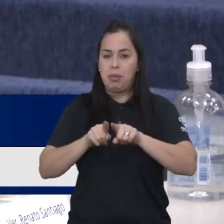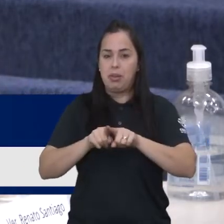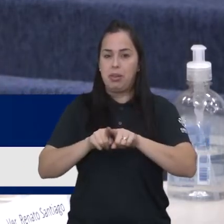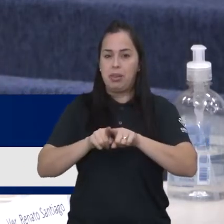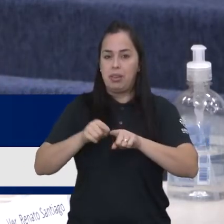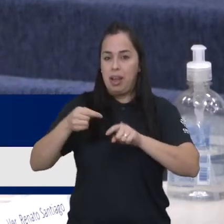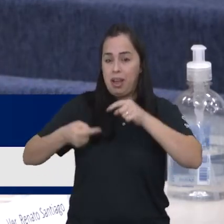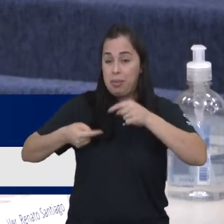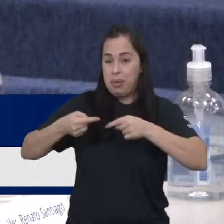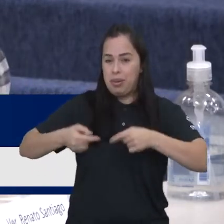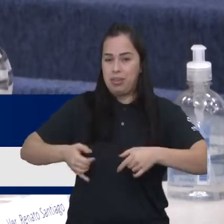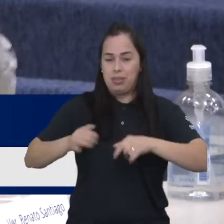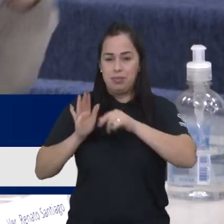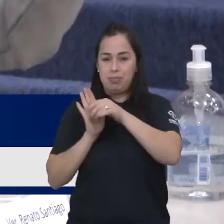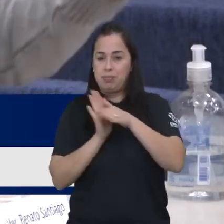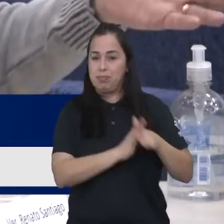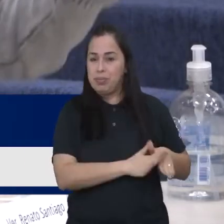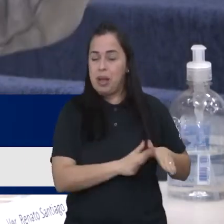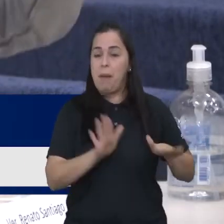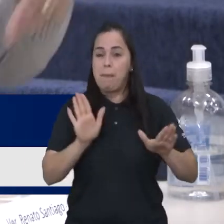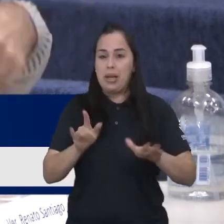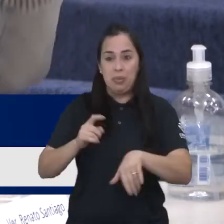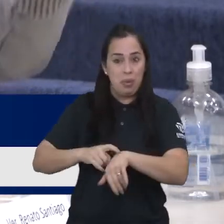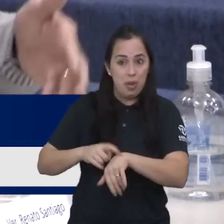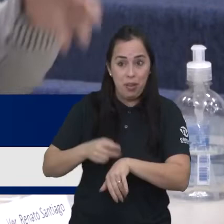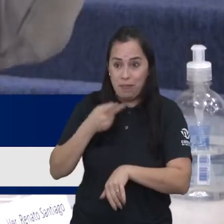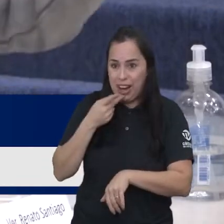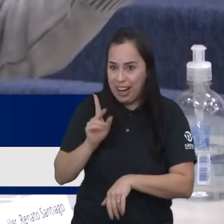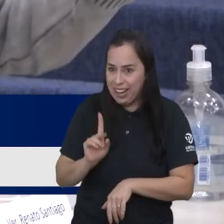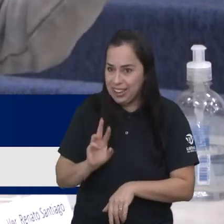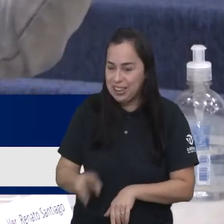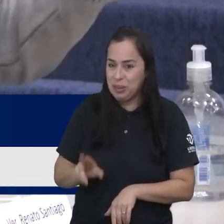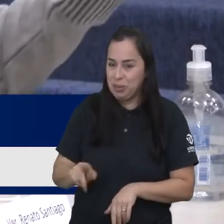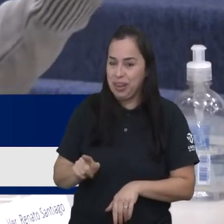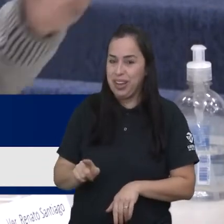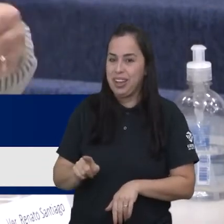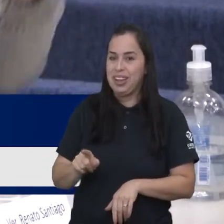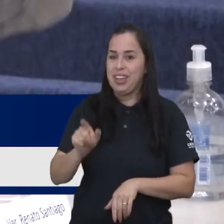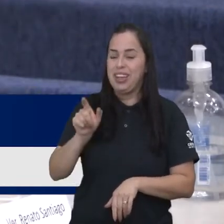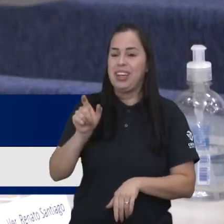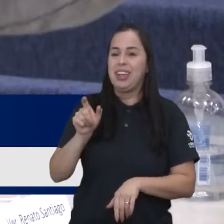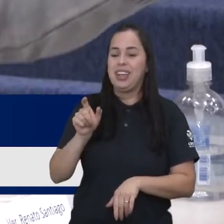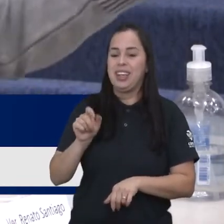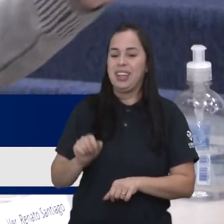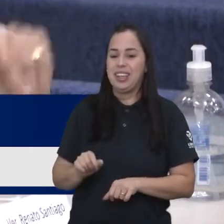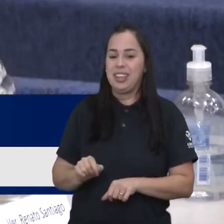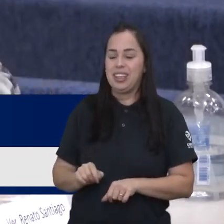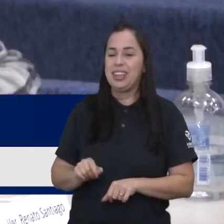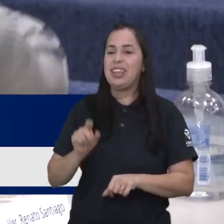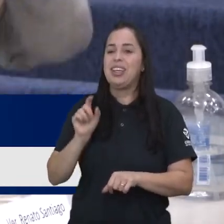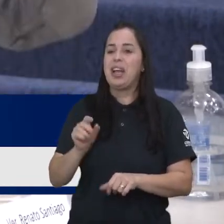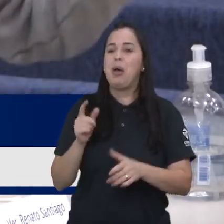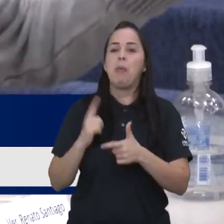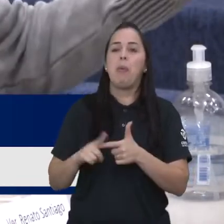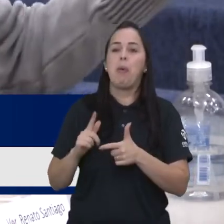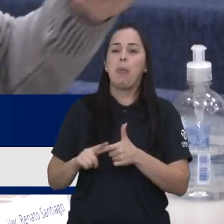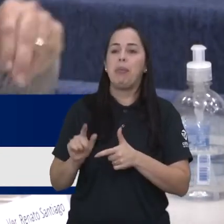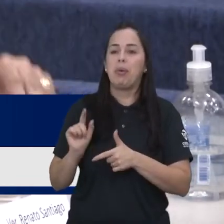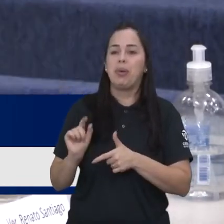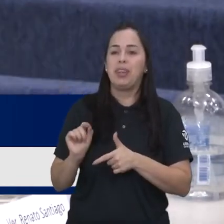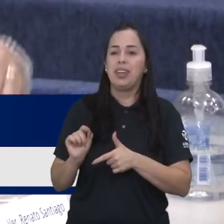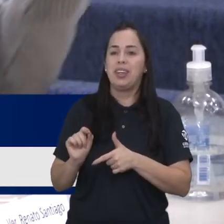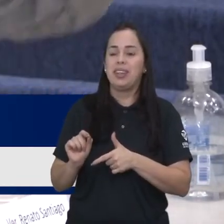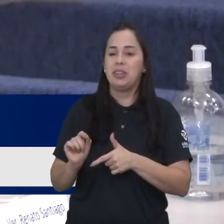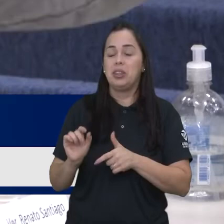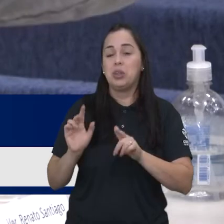de lado, mas, Tomás, em momento, mais uma vez, momento algum, eu quis falar que tinha algum problema